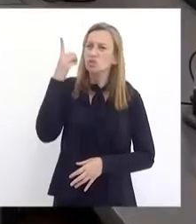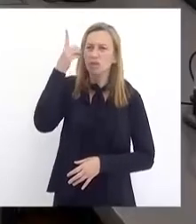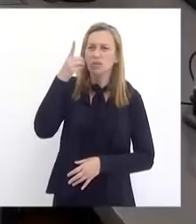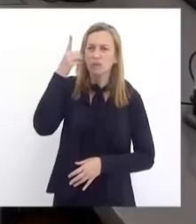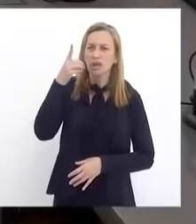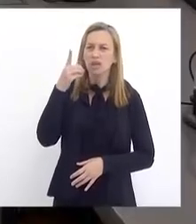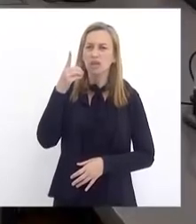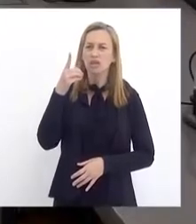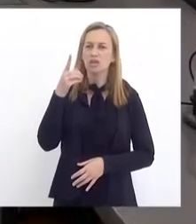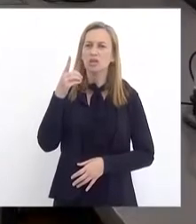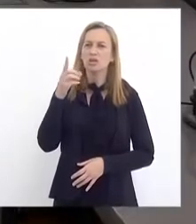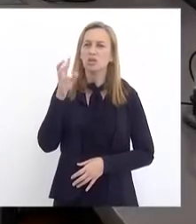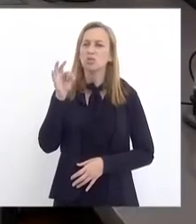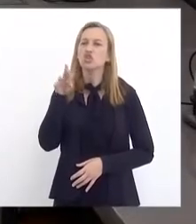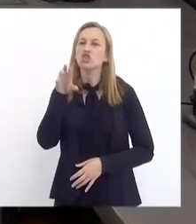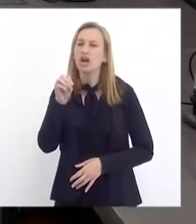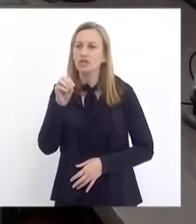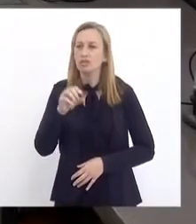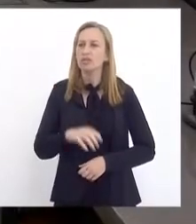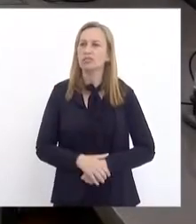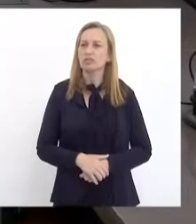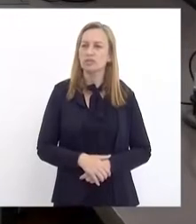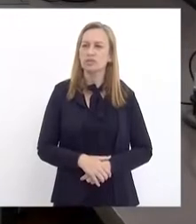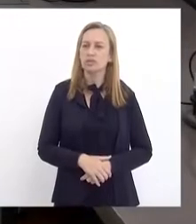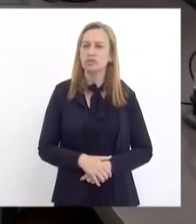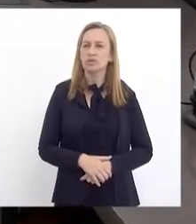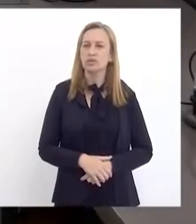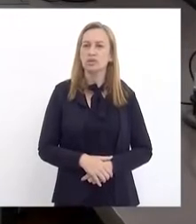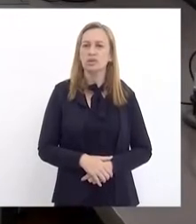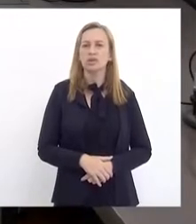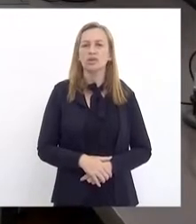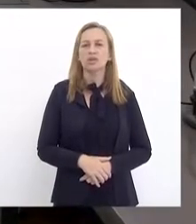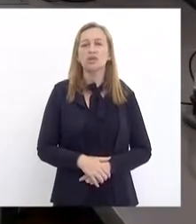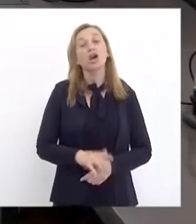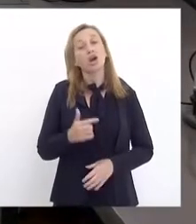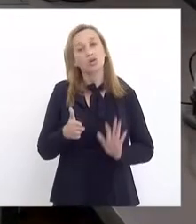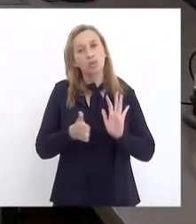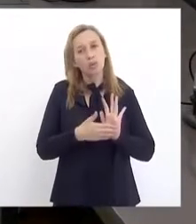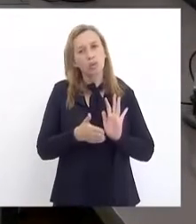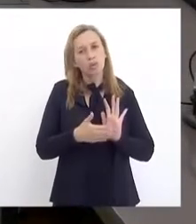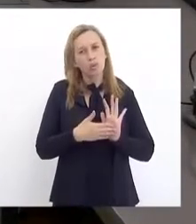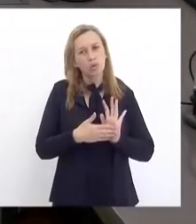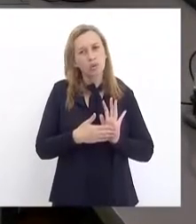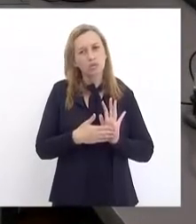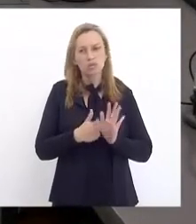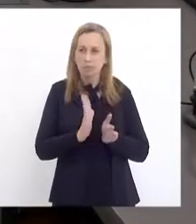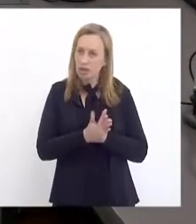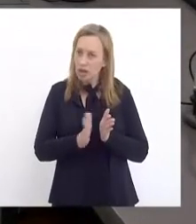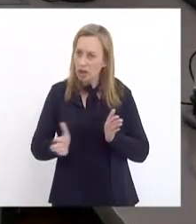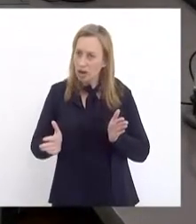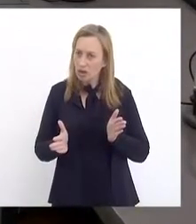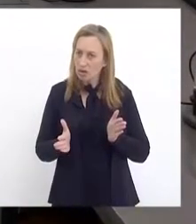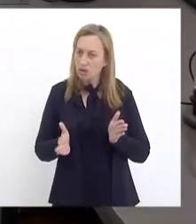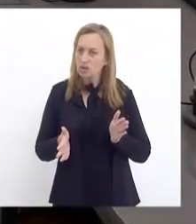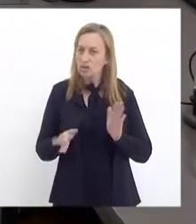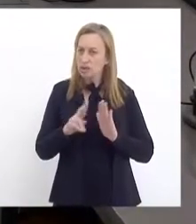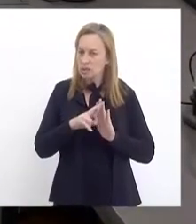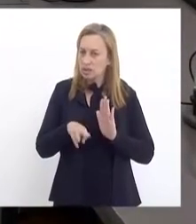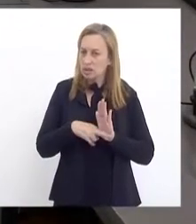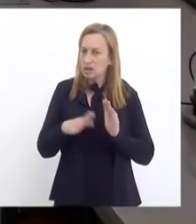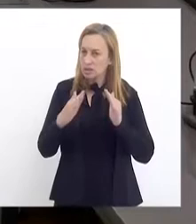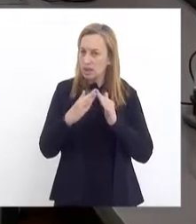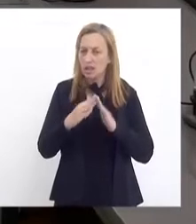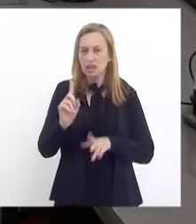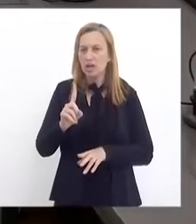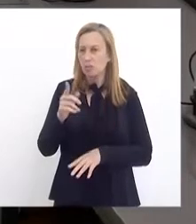Gustavo Schmidt. Gustavo Schmidt. Já está. Então, estou dizendo, só estou dizendo que estou propondo pela ordem regimental, não pela